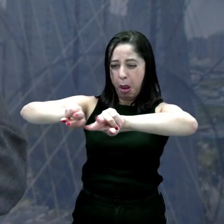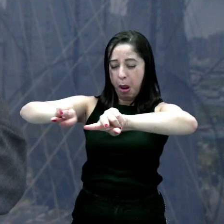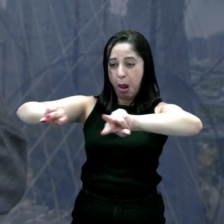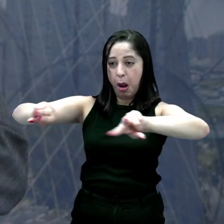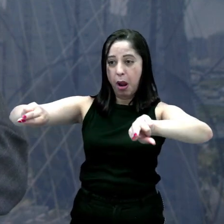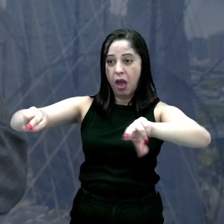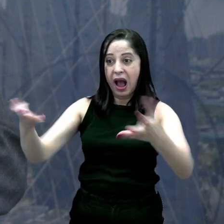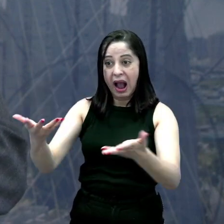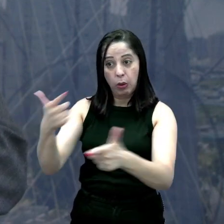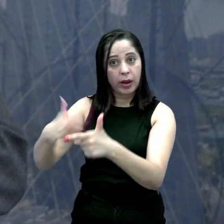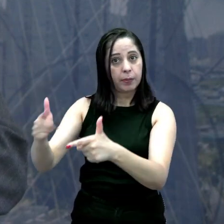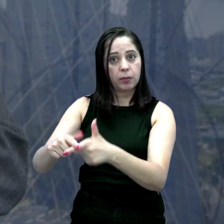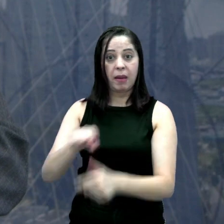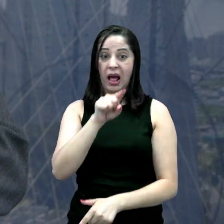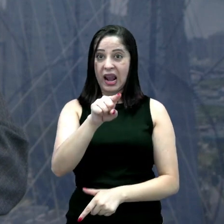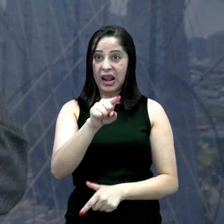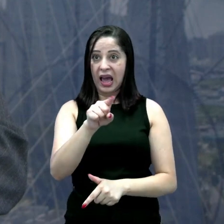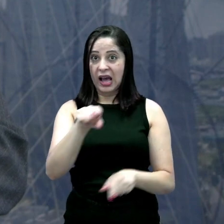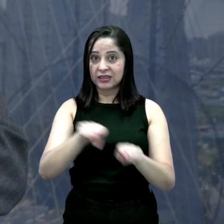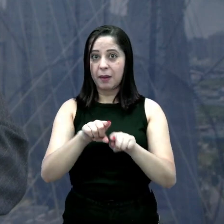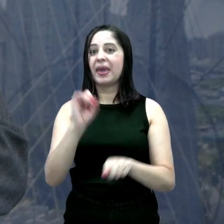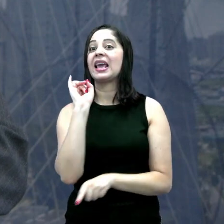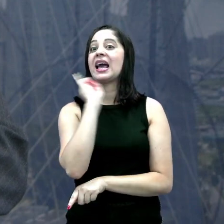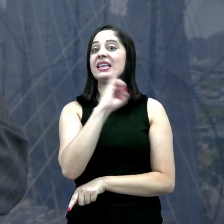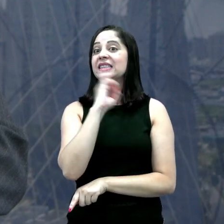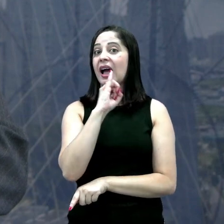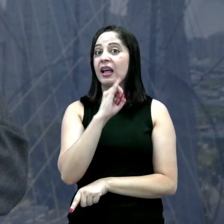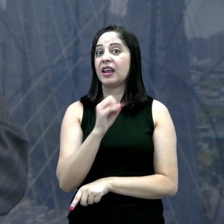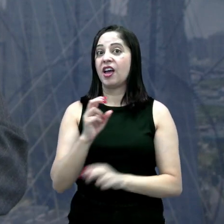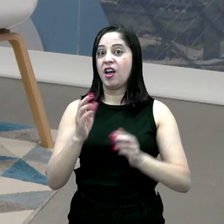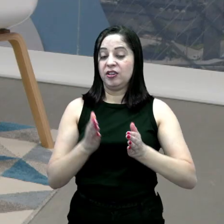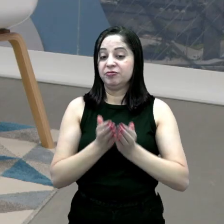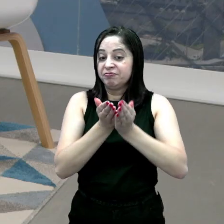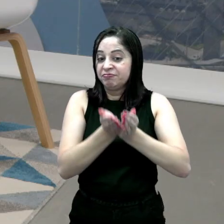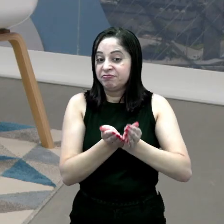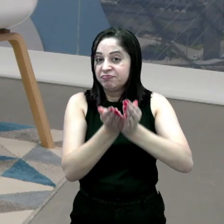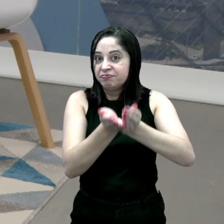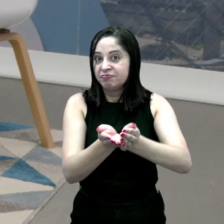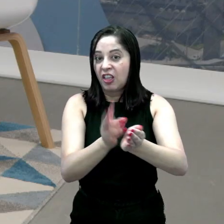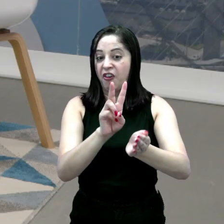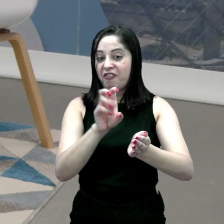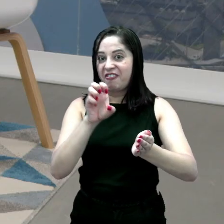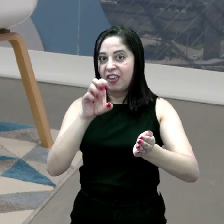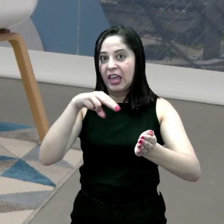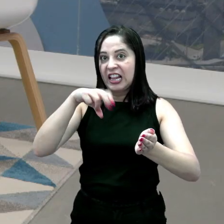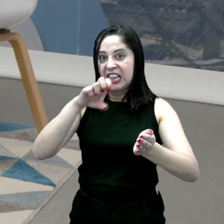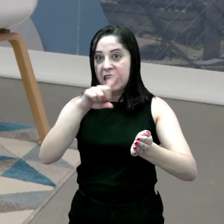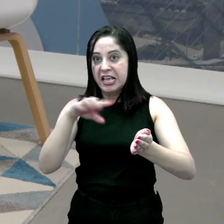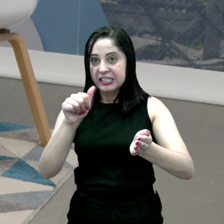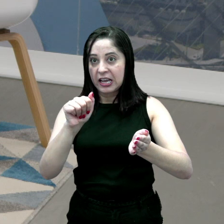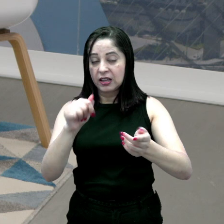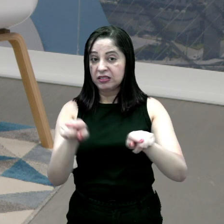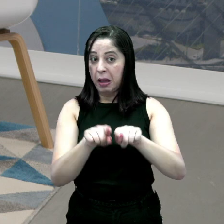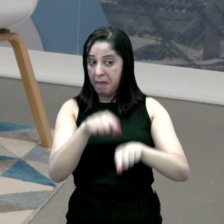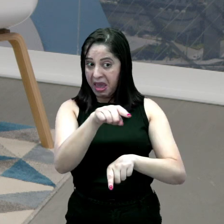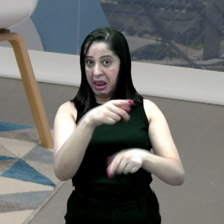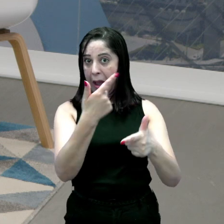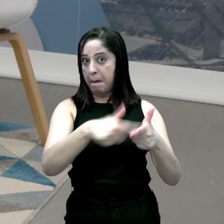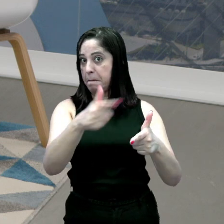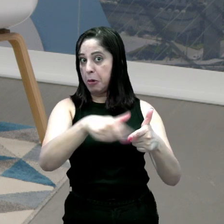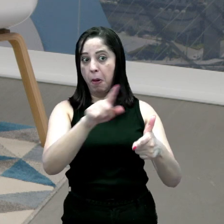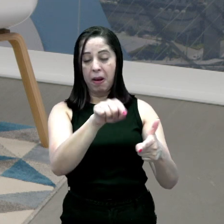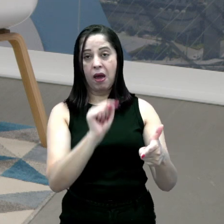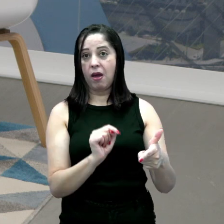de filtração, mas vamos curtir, vamos aproveitar. Você pode pegar Países Baixos, né, também, que